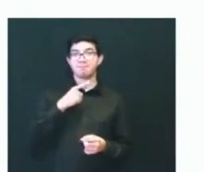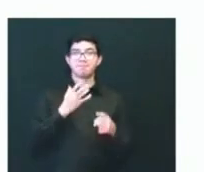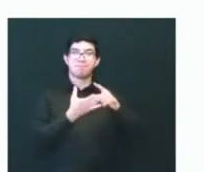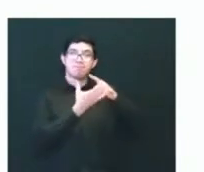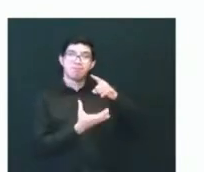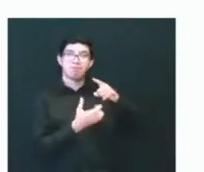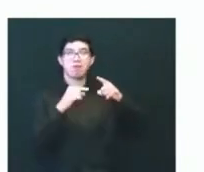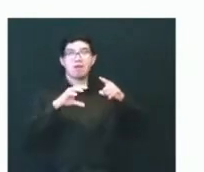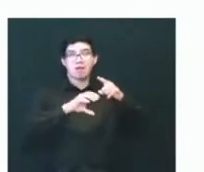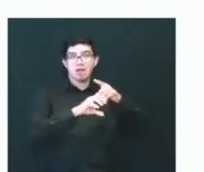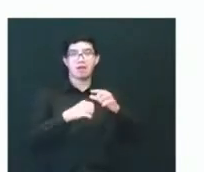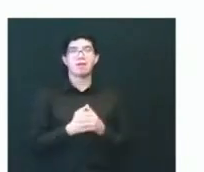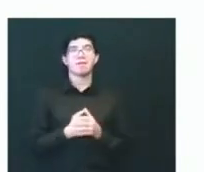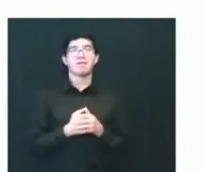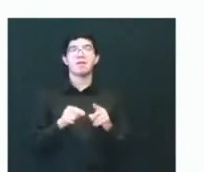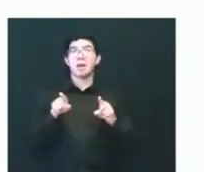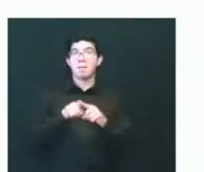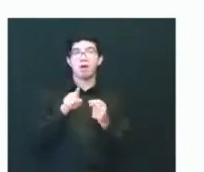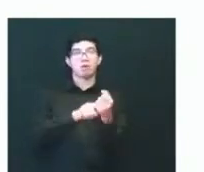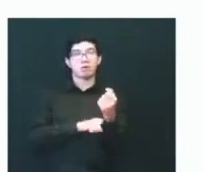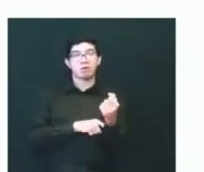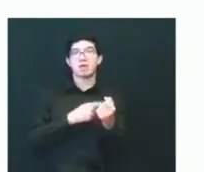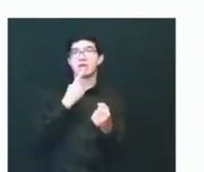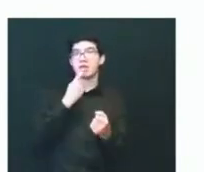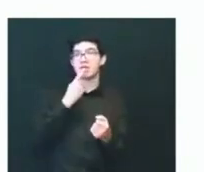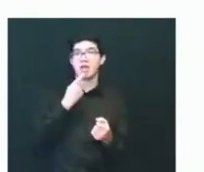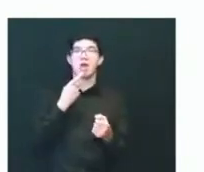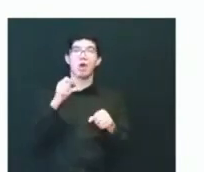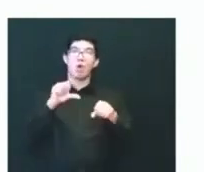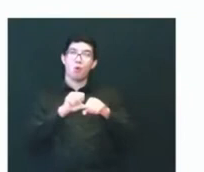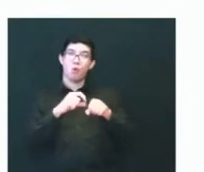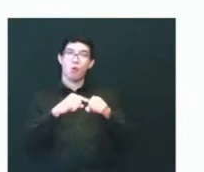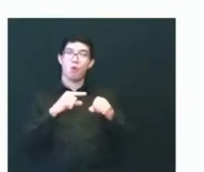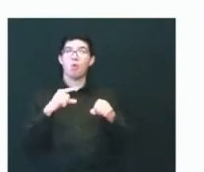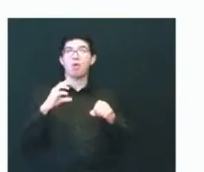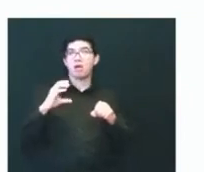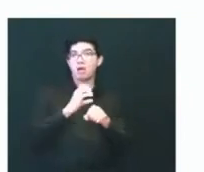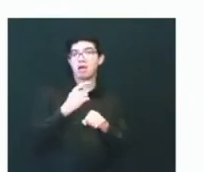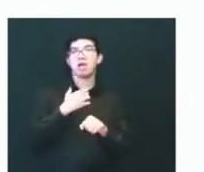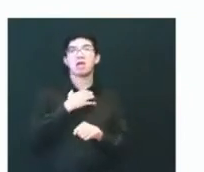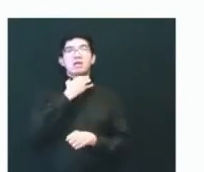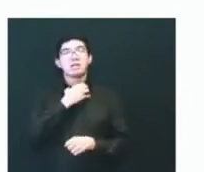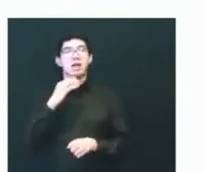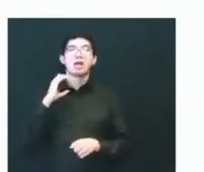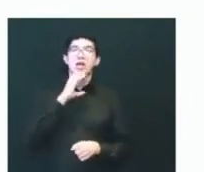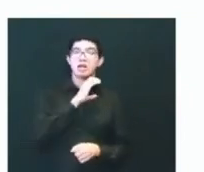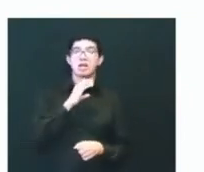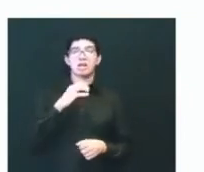próstata, câncer de hematológico, câncer coloretal, câncer de laringe, de